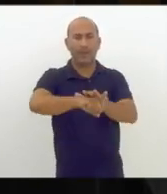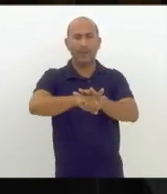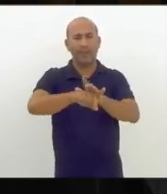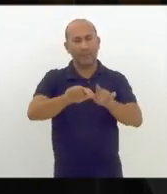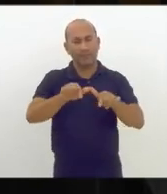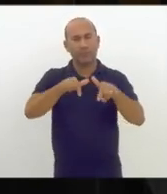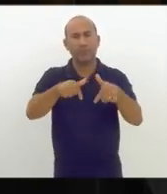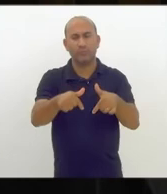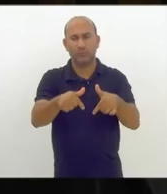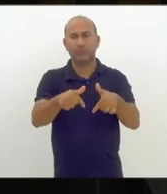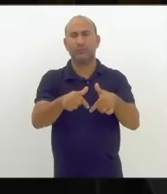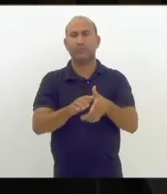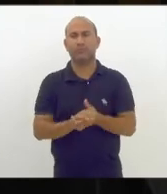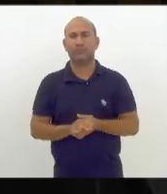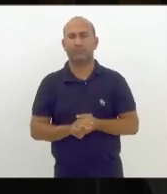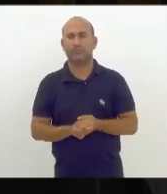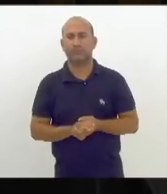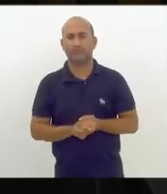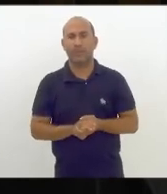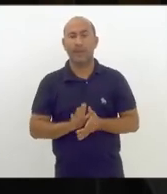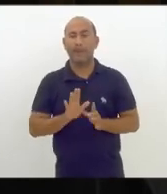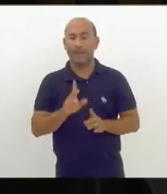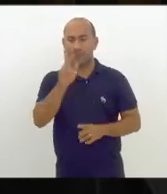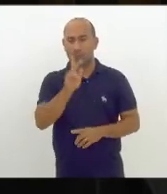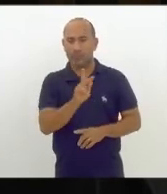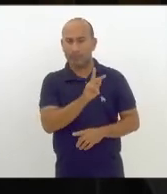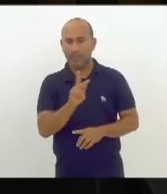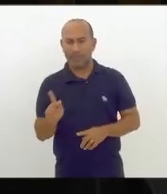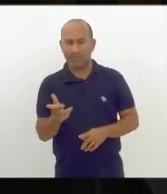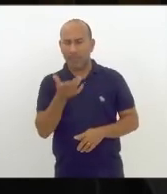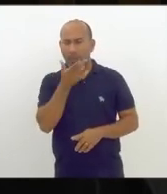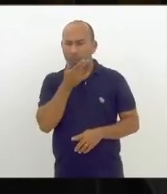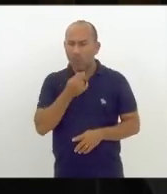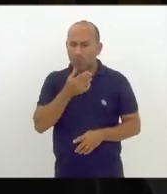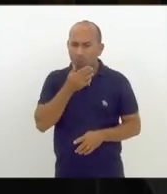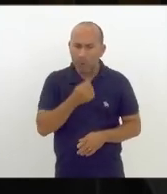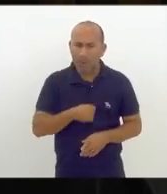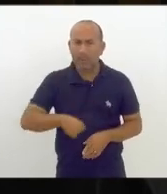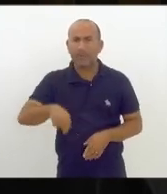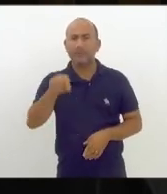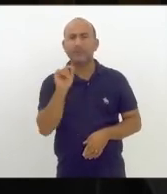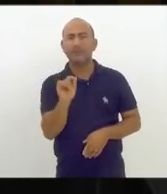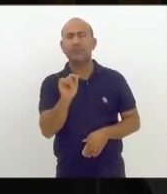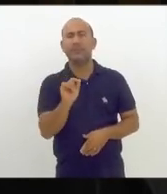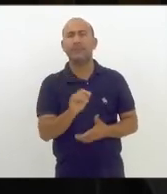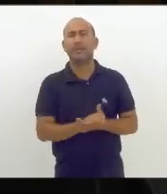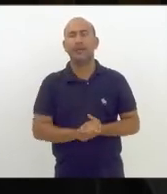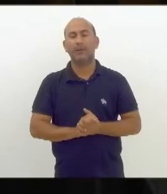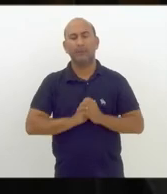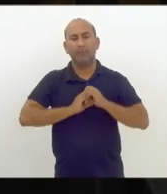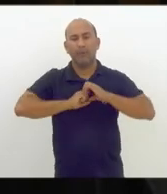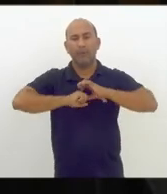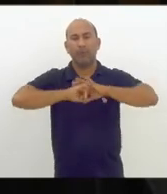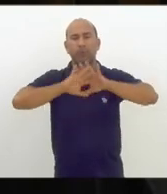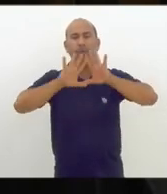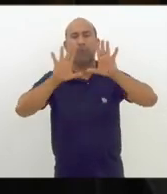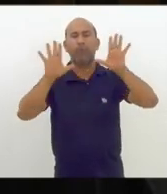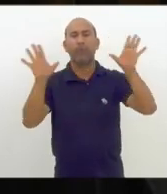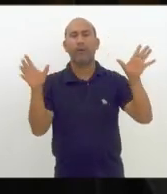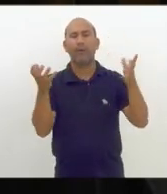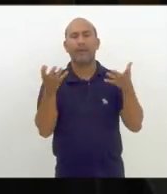Padre Rolim. Mas Padre Rolim foi um homem que vislumbrou, queria a